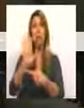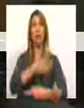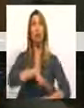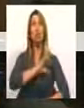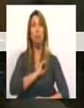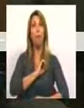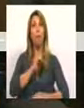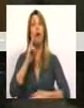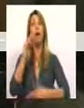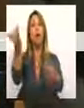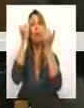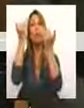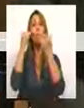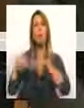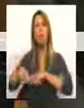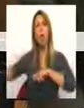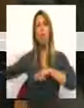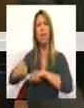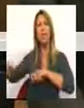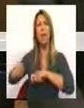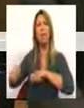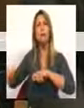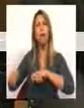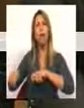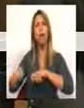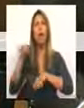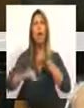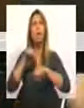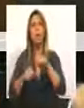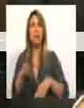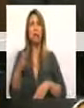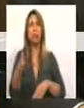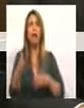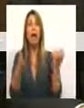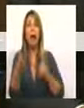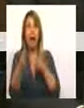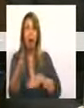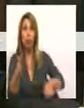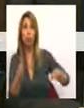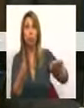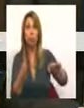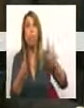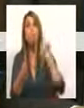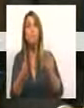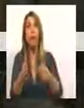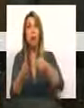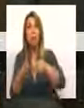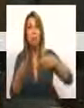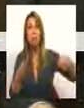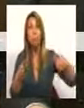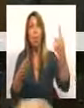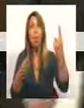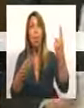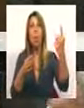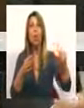da distância lateral mínima de um metro e meio na ultrapassagem ao juiz um zip de proteínas ministro e uma vez que falou e